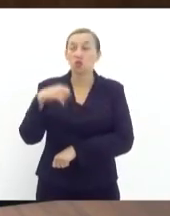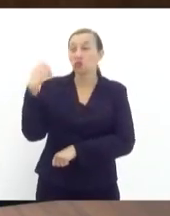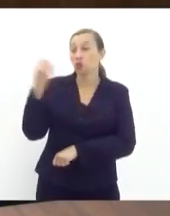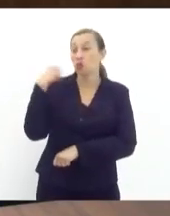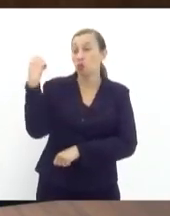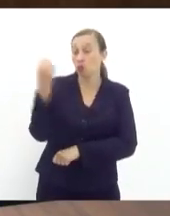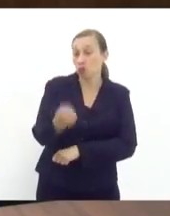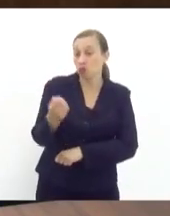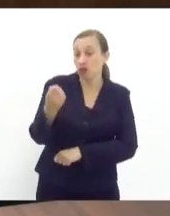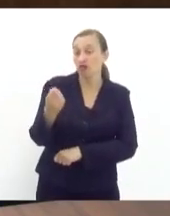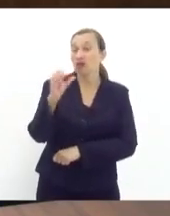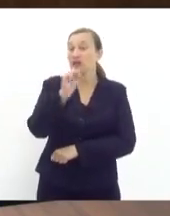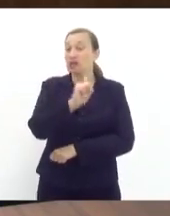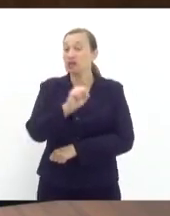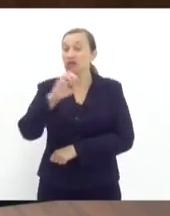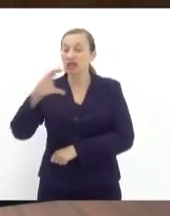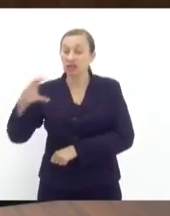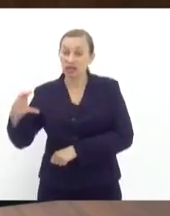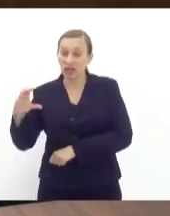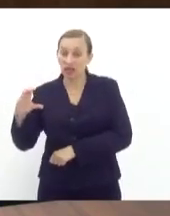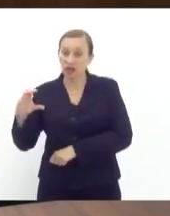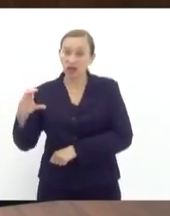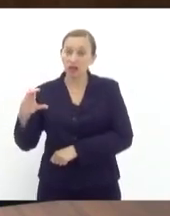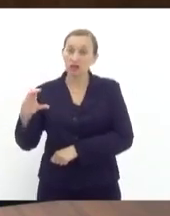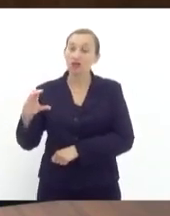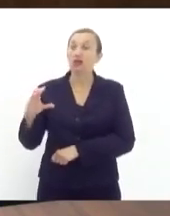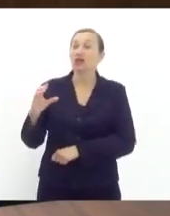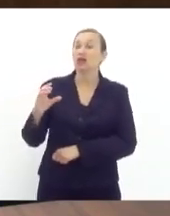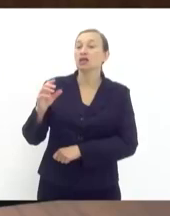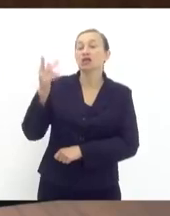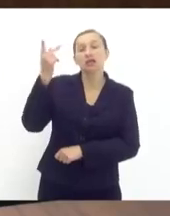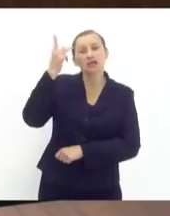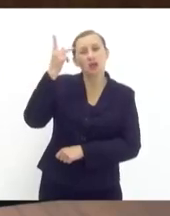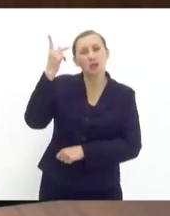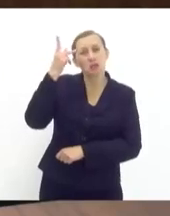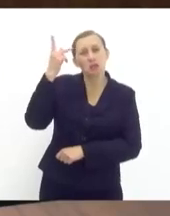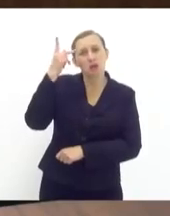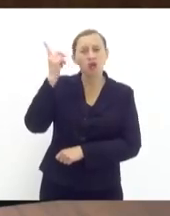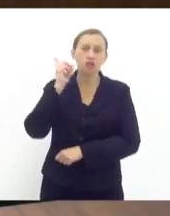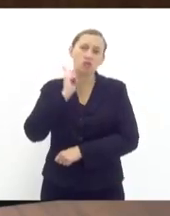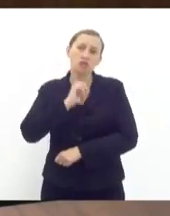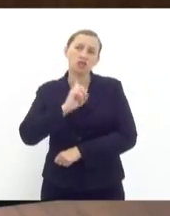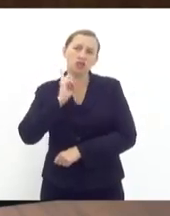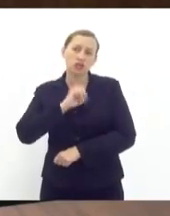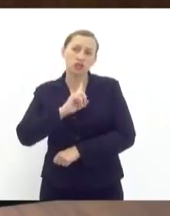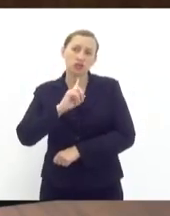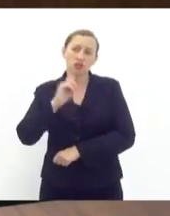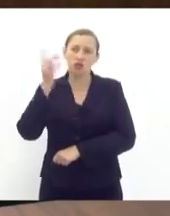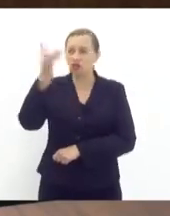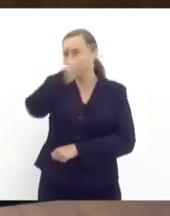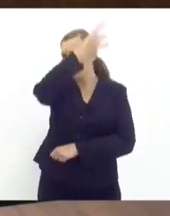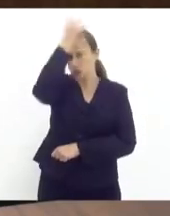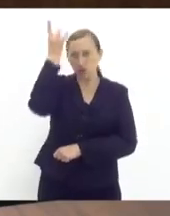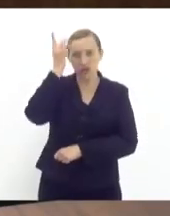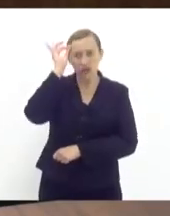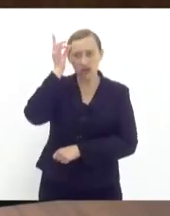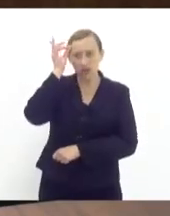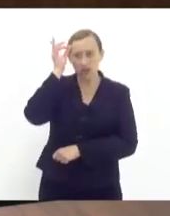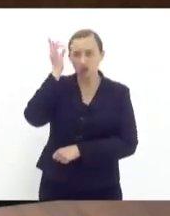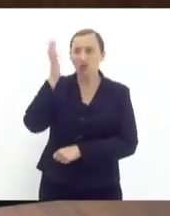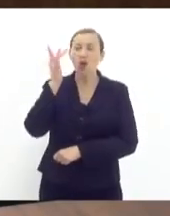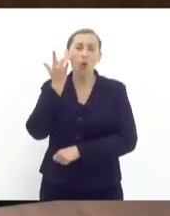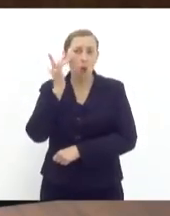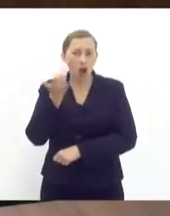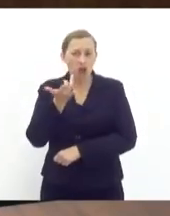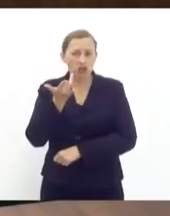Santa Catarina São Paulo Minas Gerais Espírito Santo Então eu